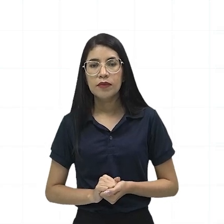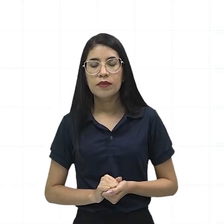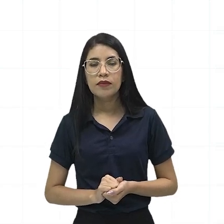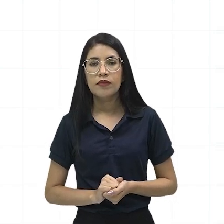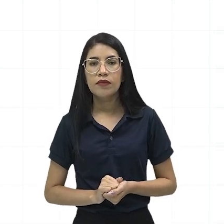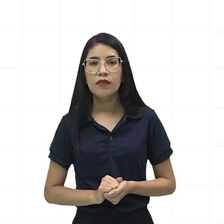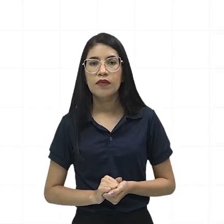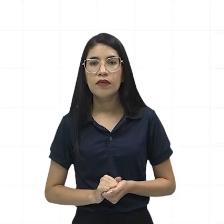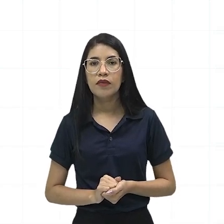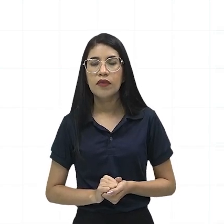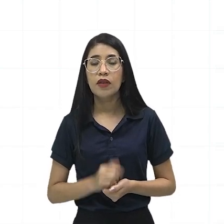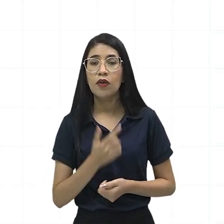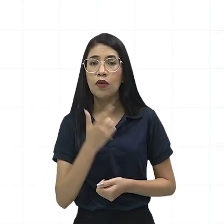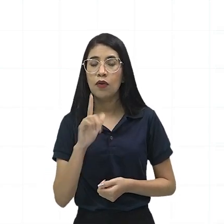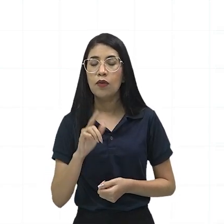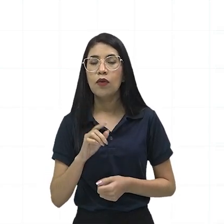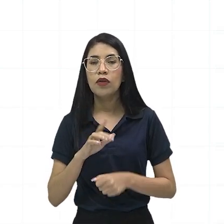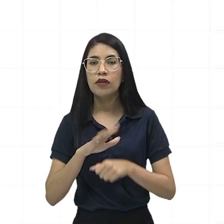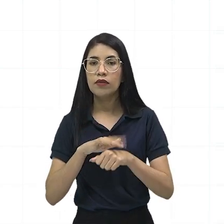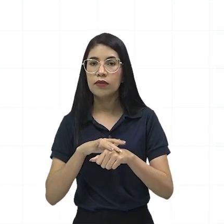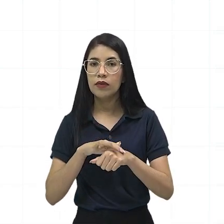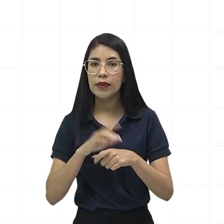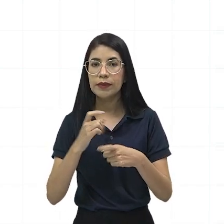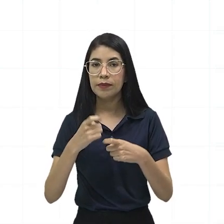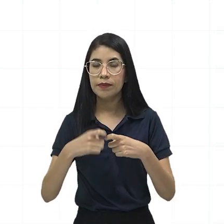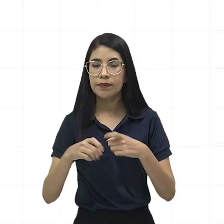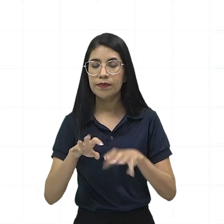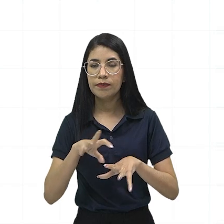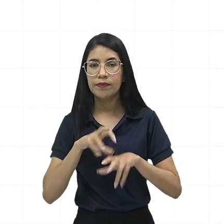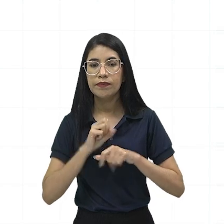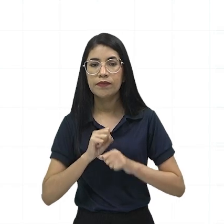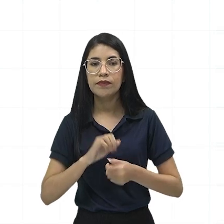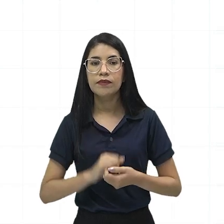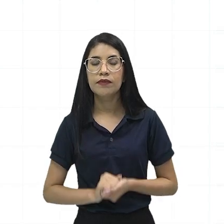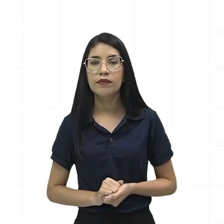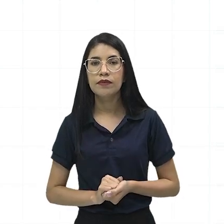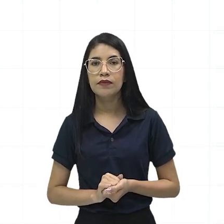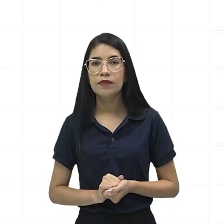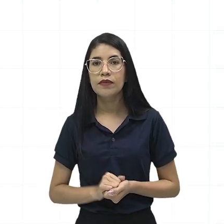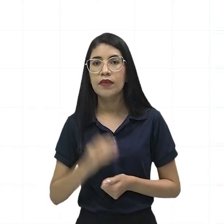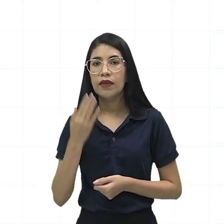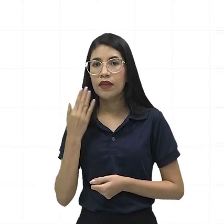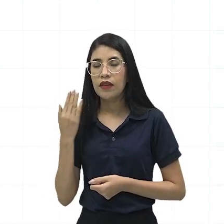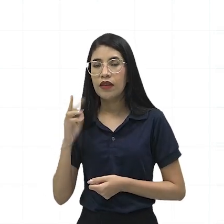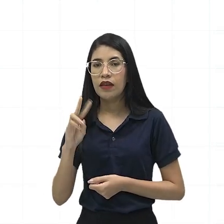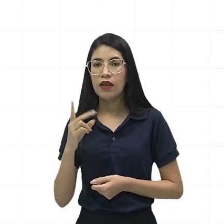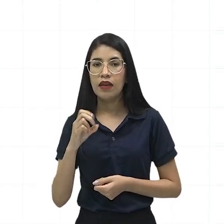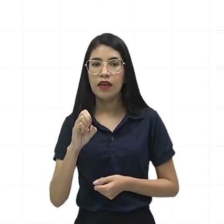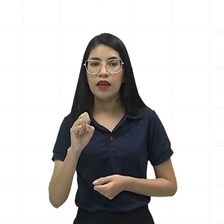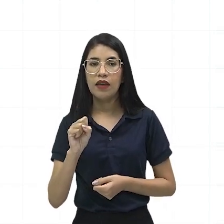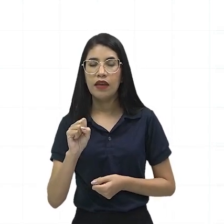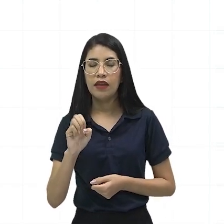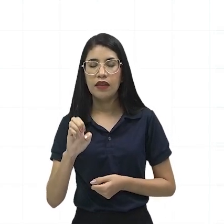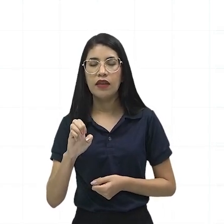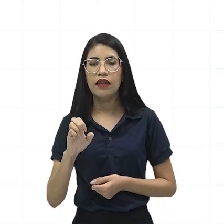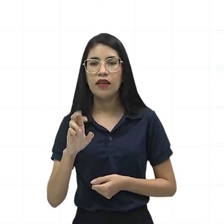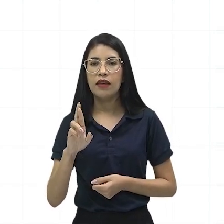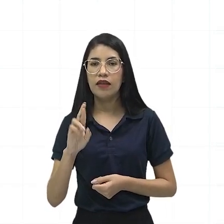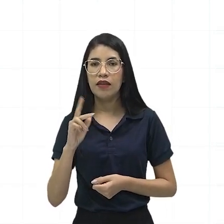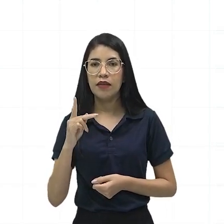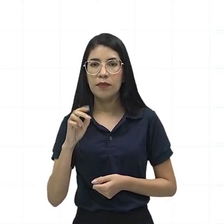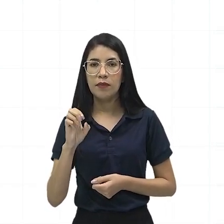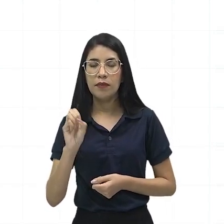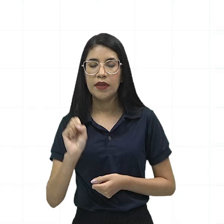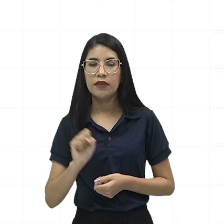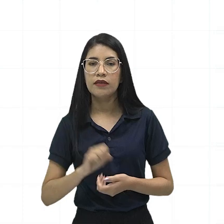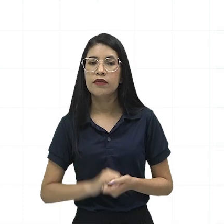vamos conhecer agora uma outra IST, um outro exemplo de IST, que é a herpes. Nós saímos aí